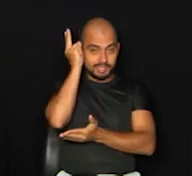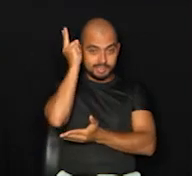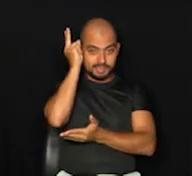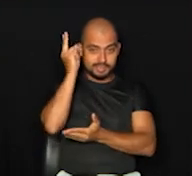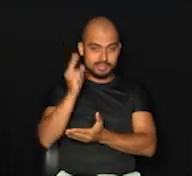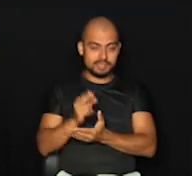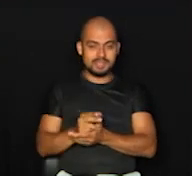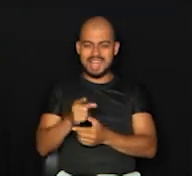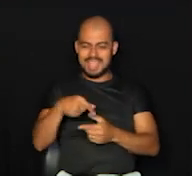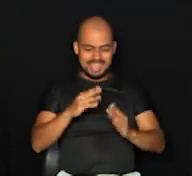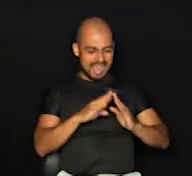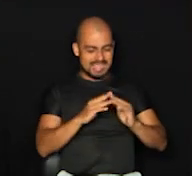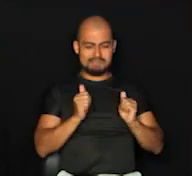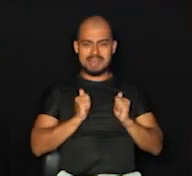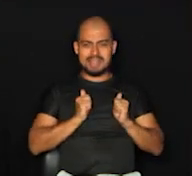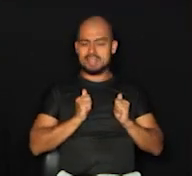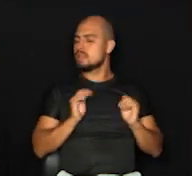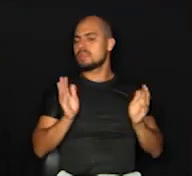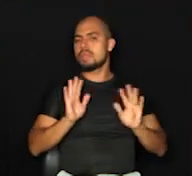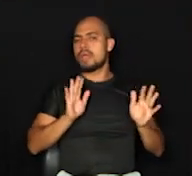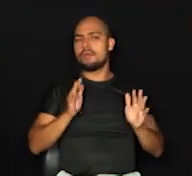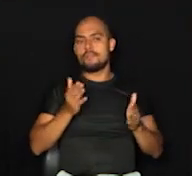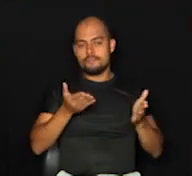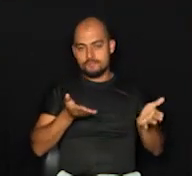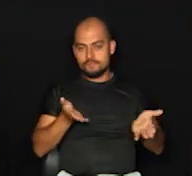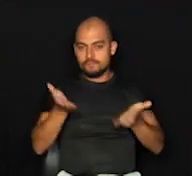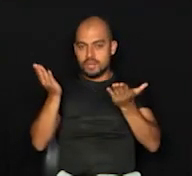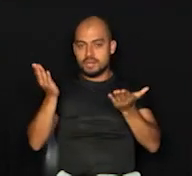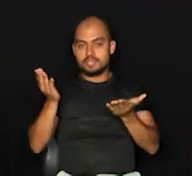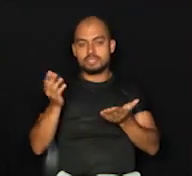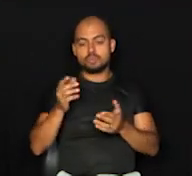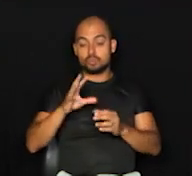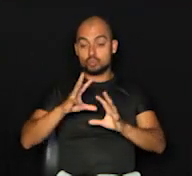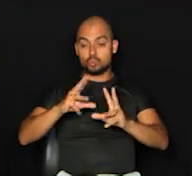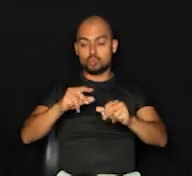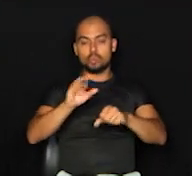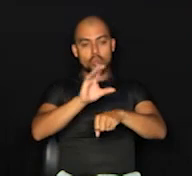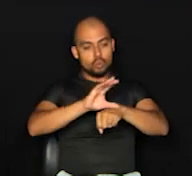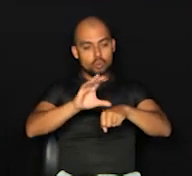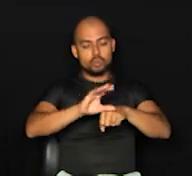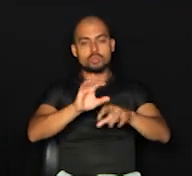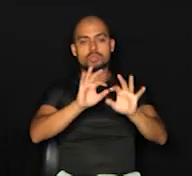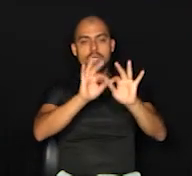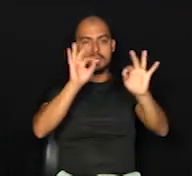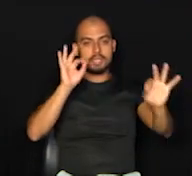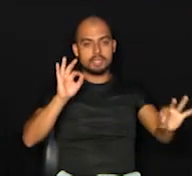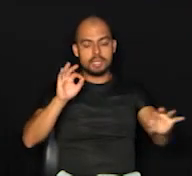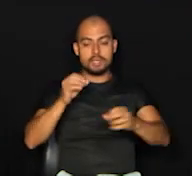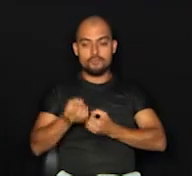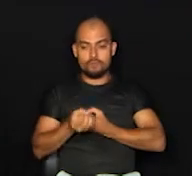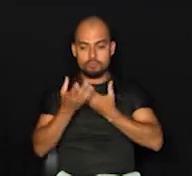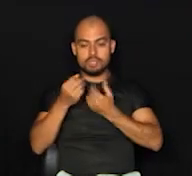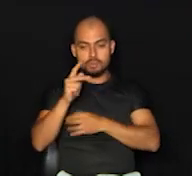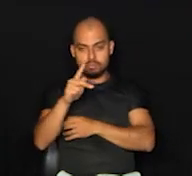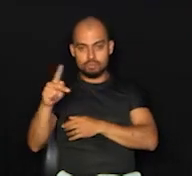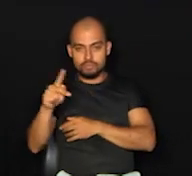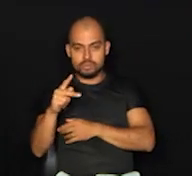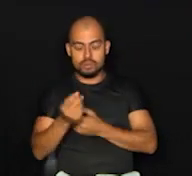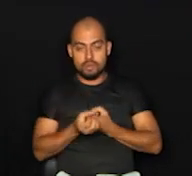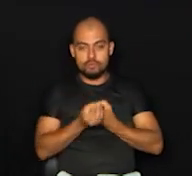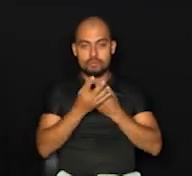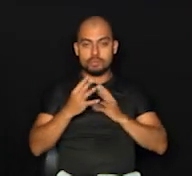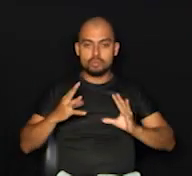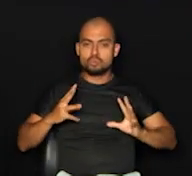para não ficar parado, né? Todas as informações de curso de EAD, informações para quem é professor, informações